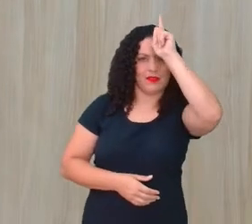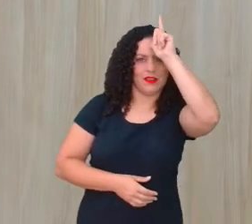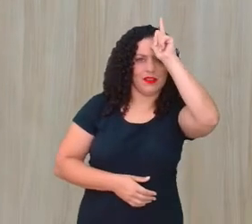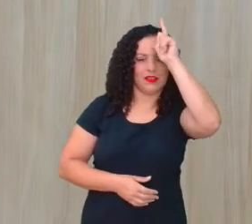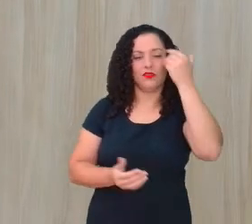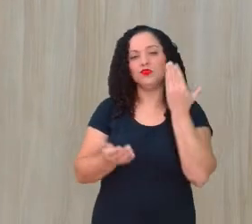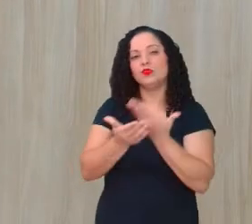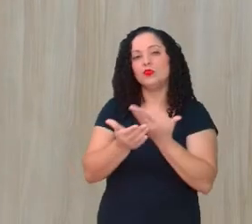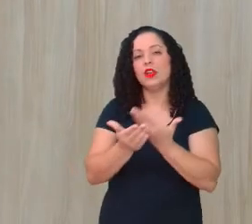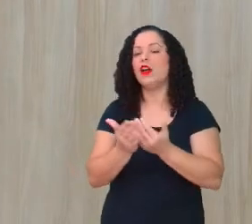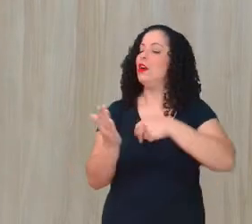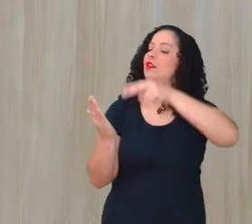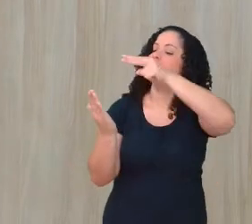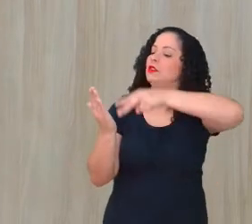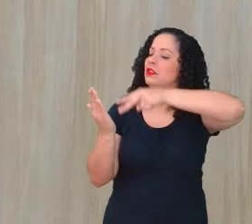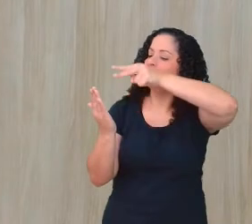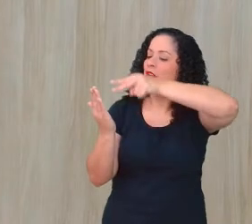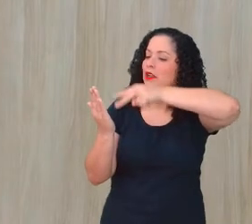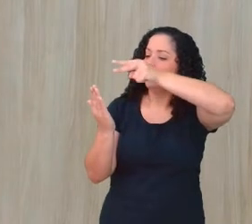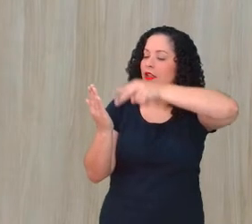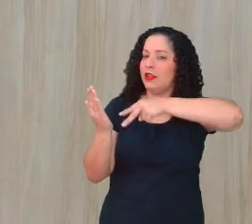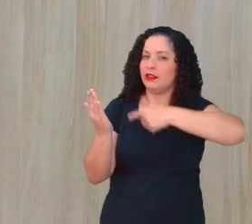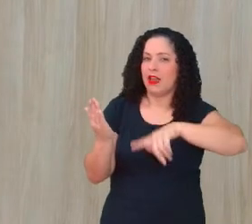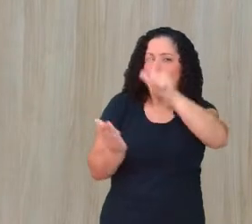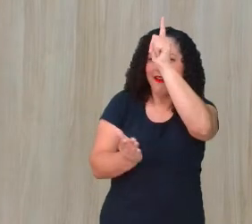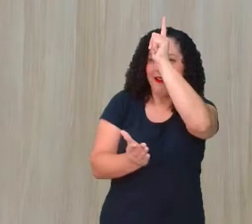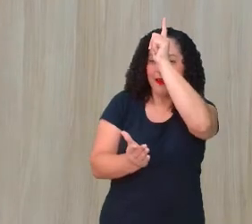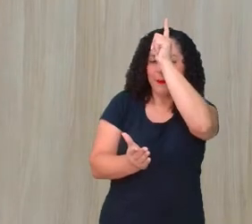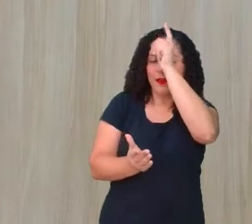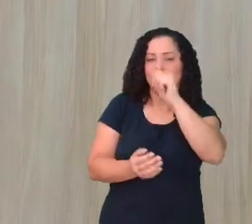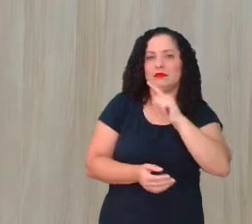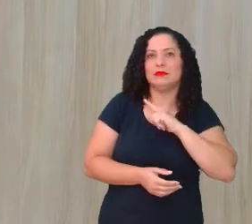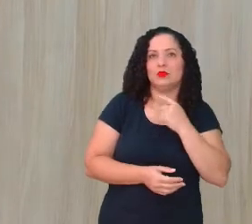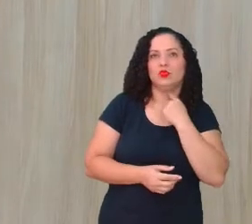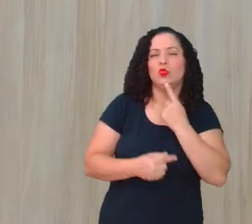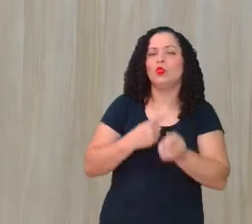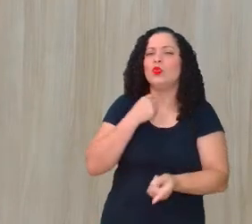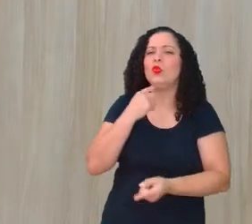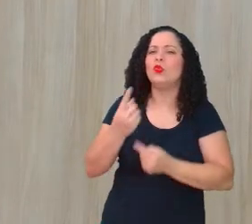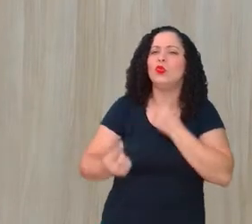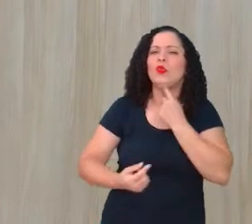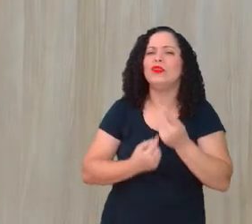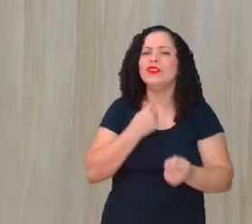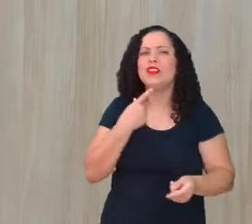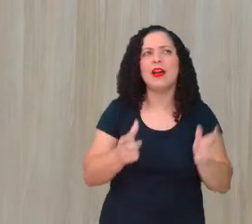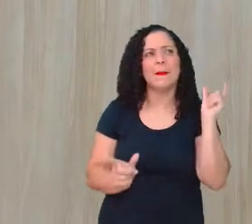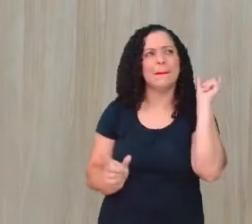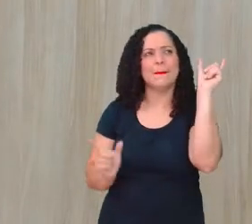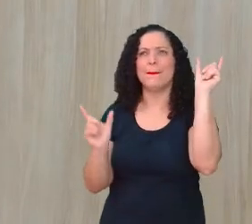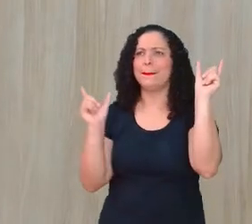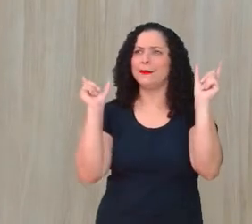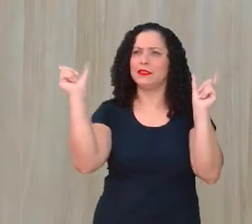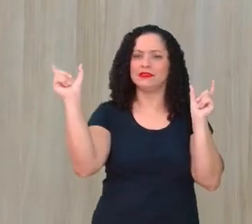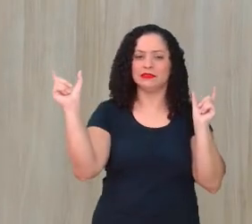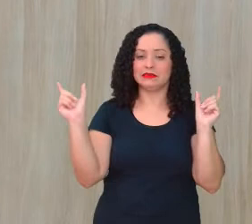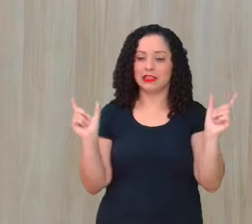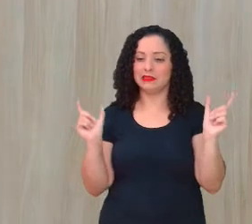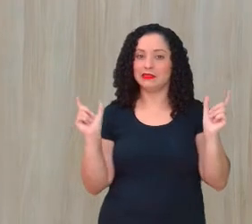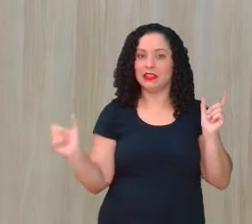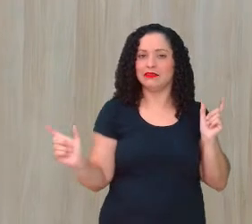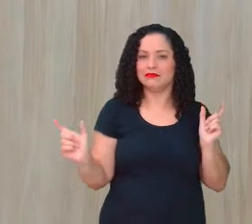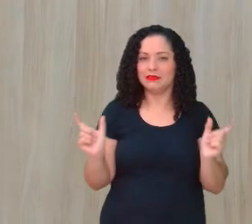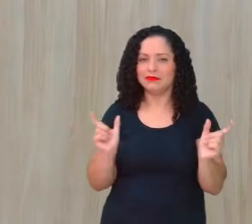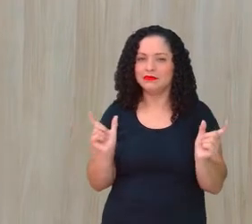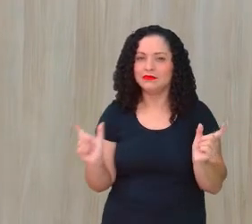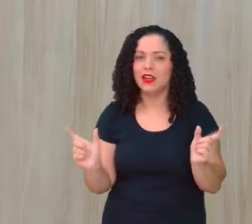da língua alemã, eles têm dúvida perdão, a respeito da origem de algum